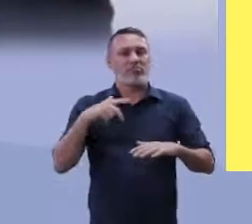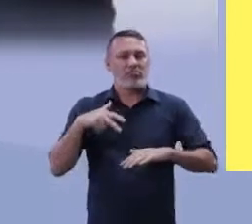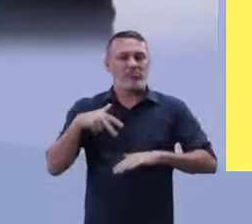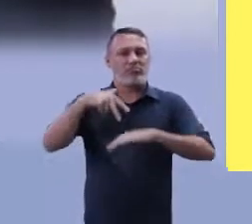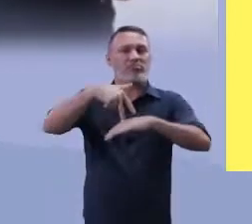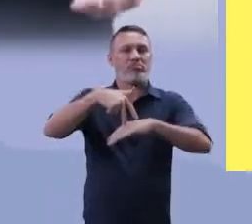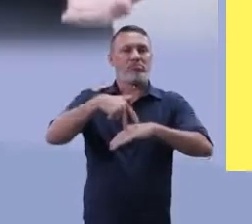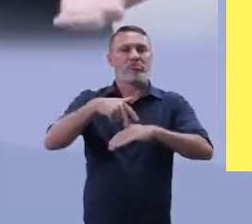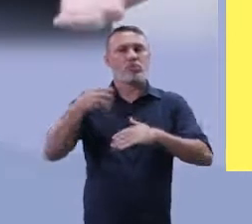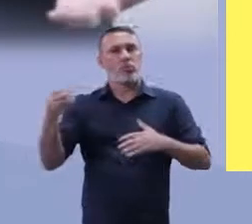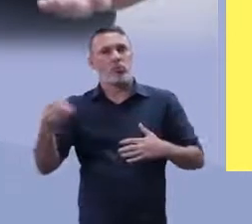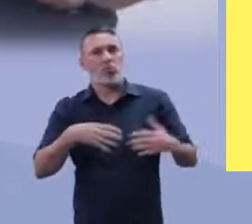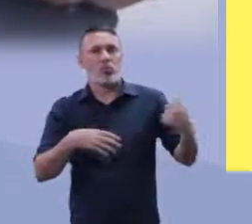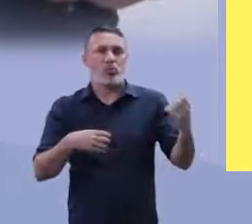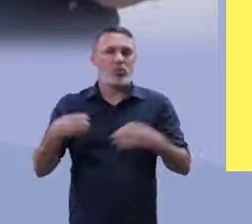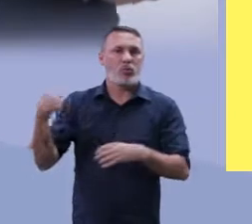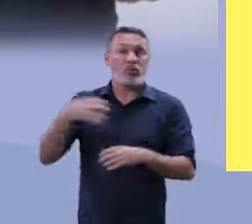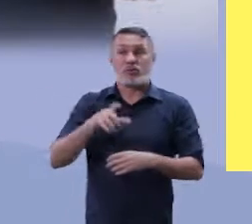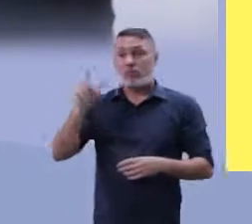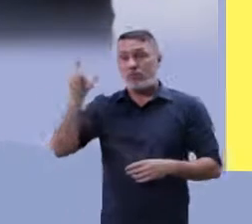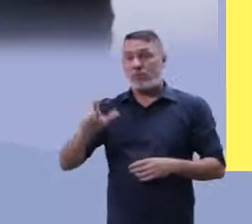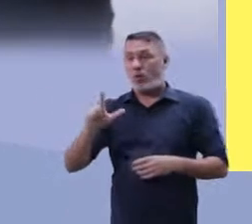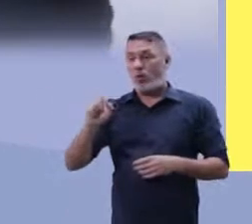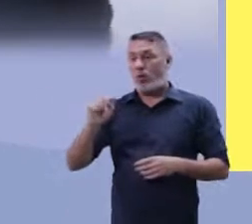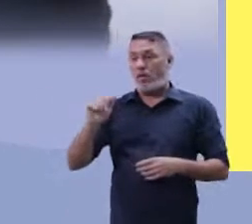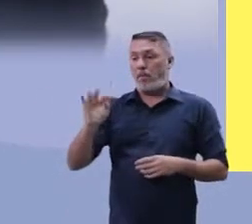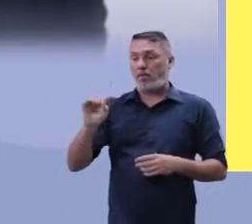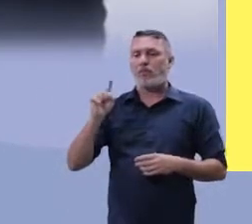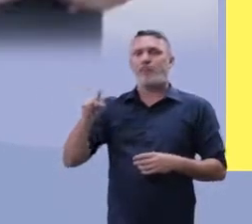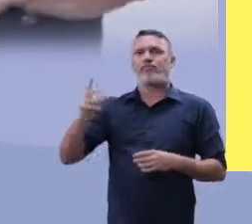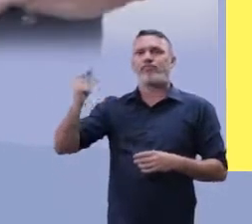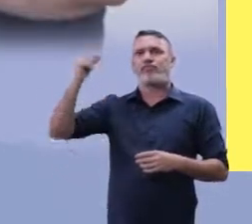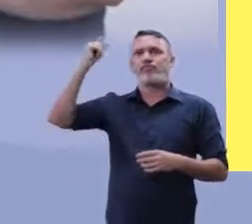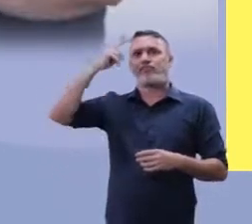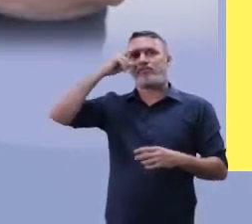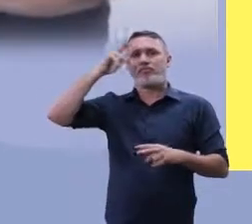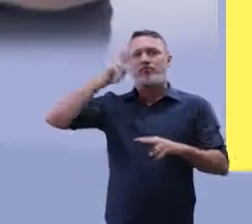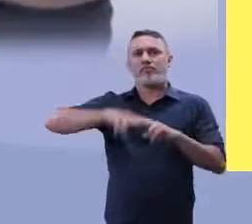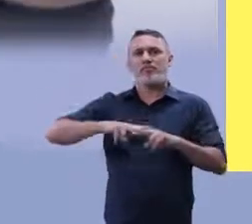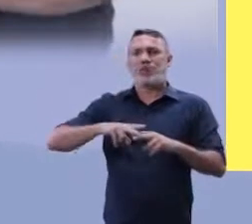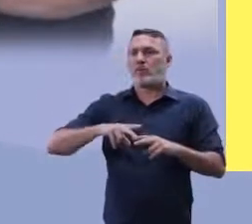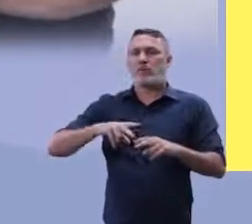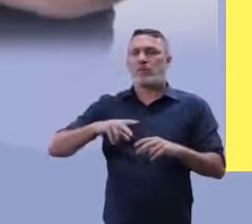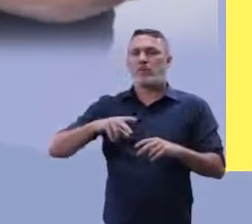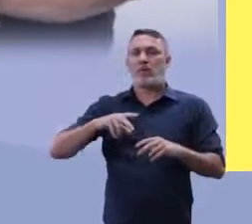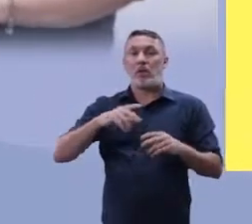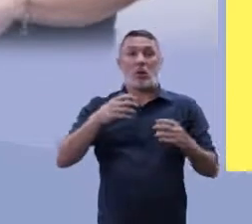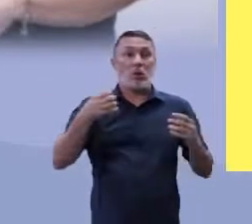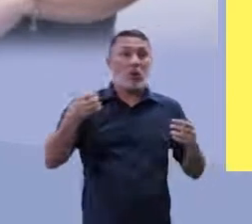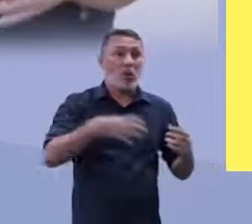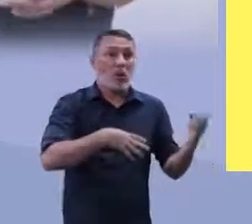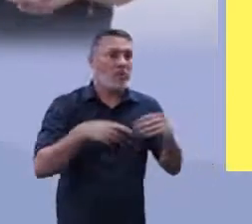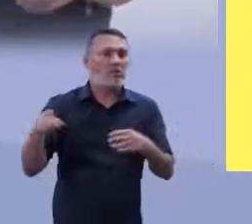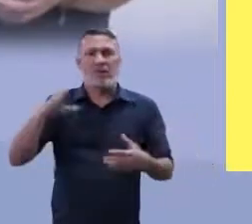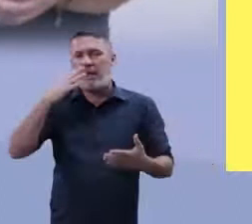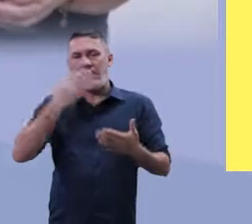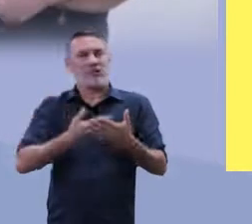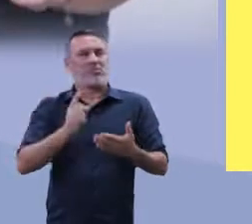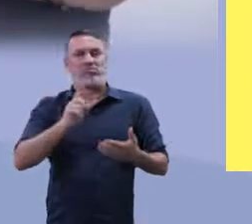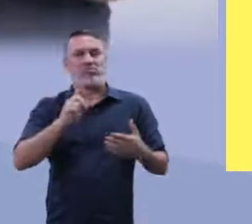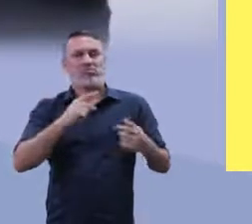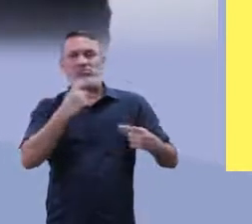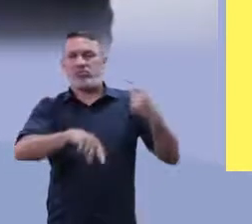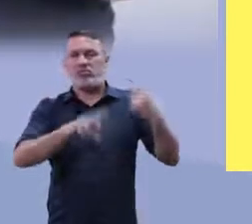a chegada do novo. Monteiro Lobato estava com o coração todo preso ao passado. E esse homem vai rejeitar o trabalho de